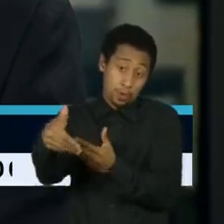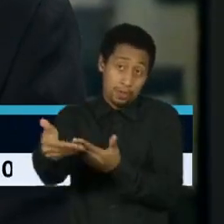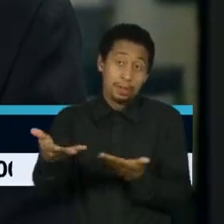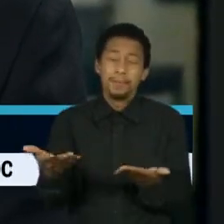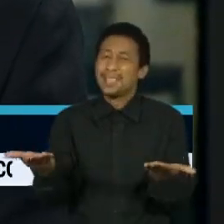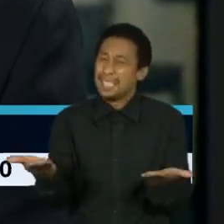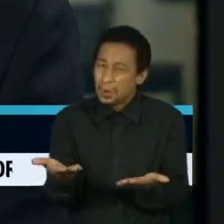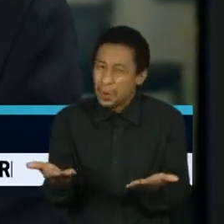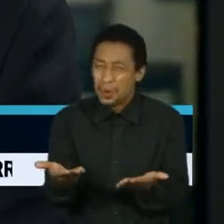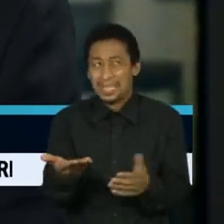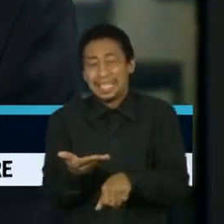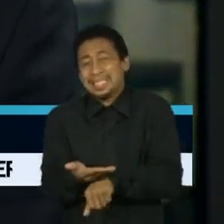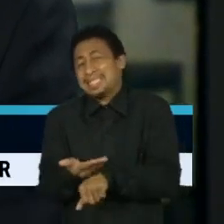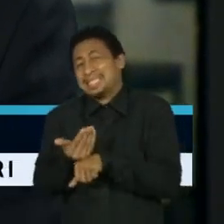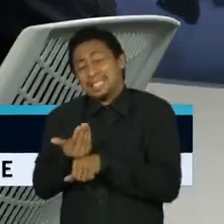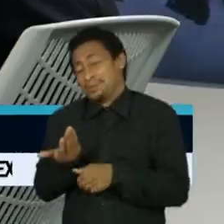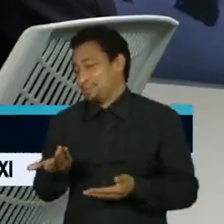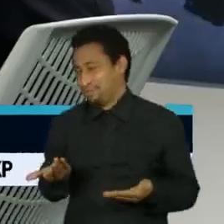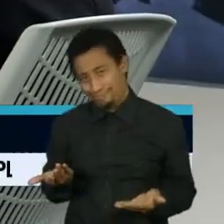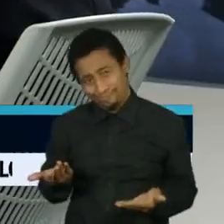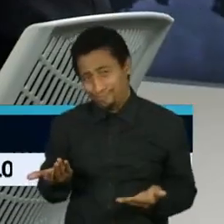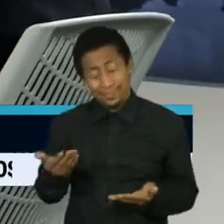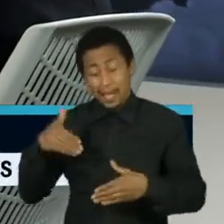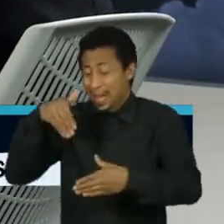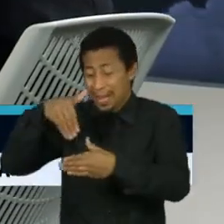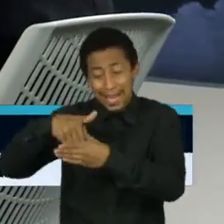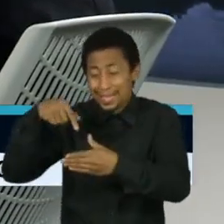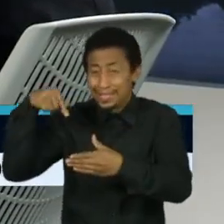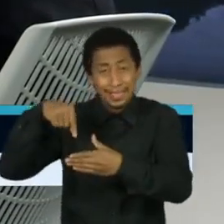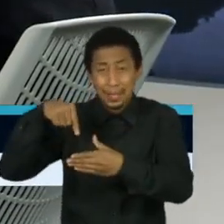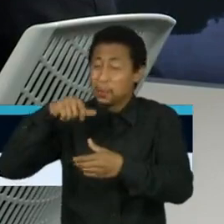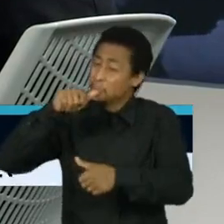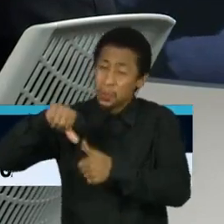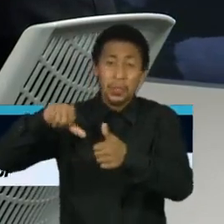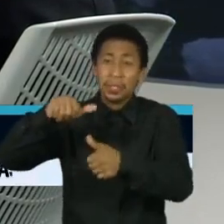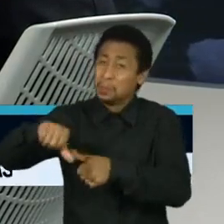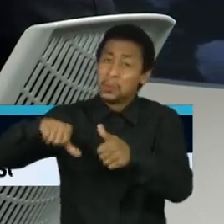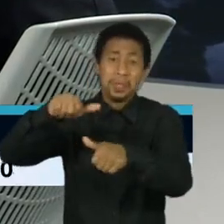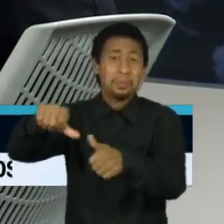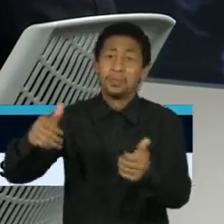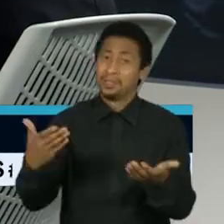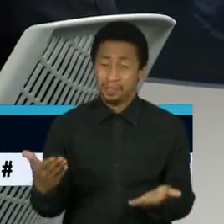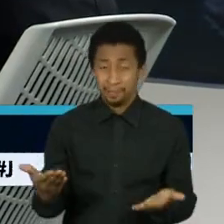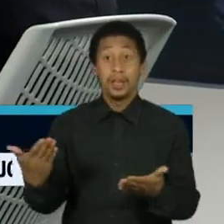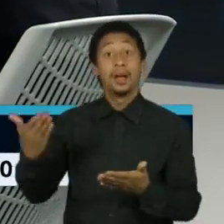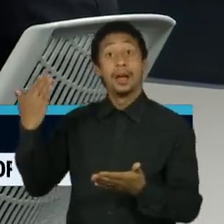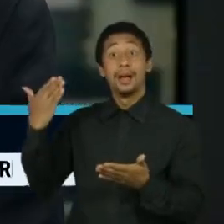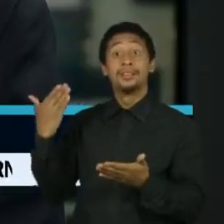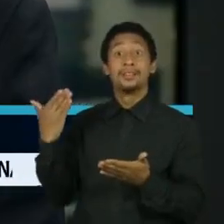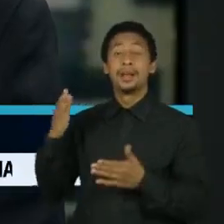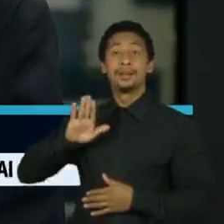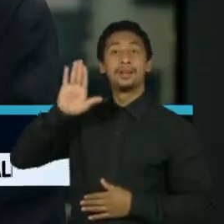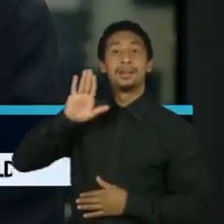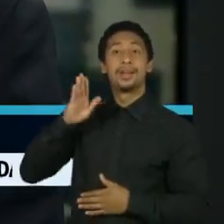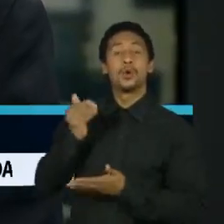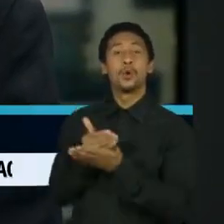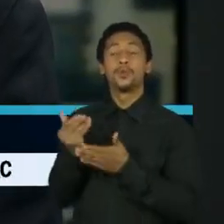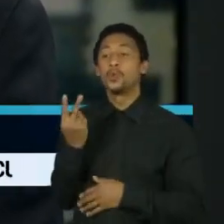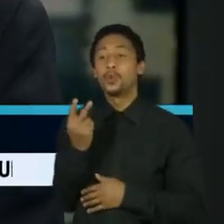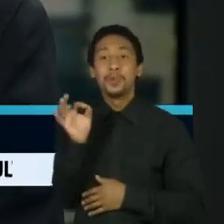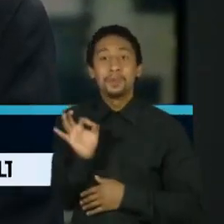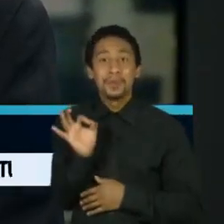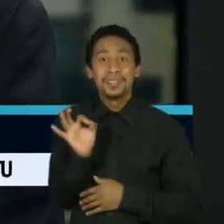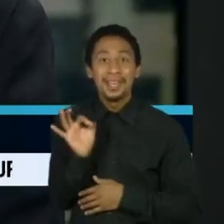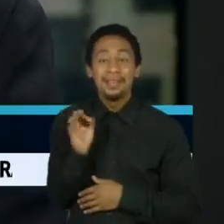a eleição muda. Eu lembro de vários candidatos que começaram com 2%, ganharam algumas